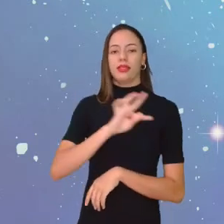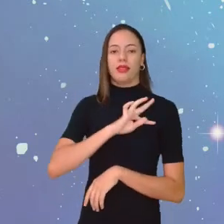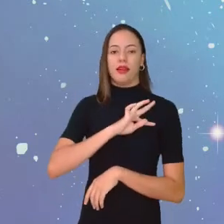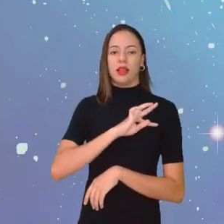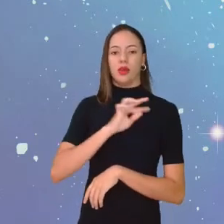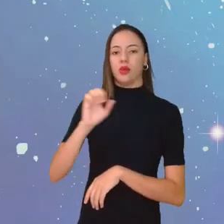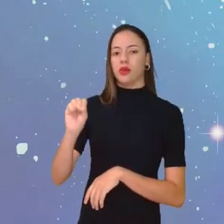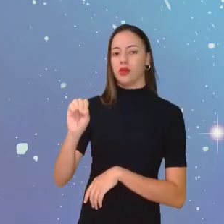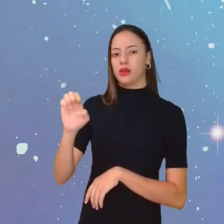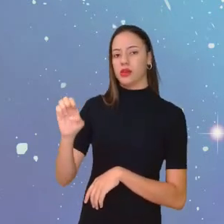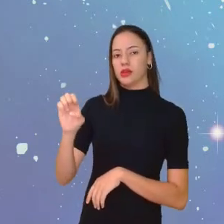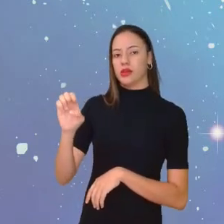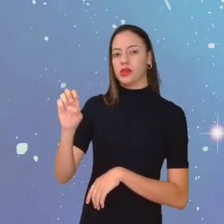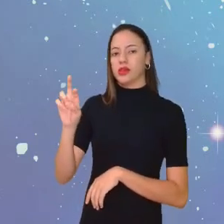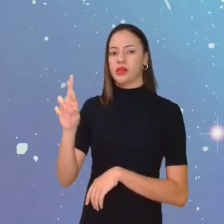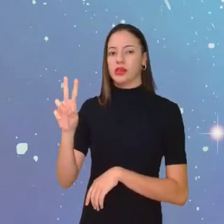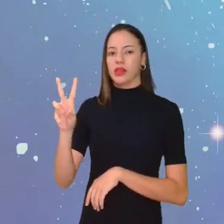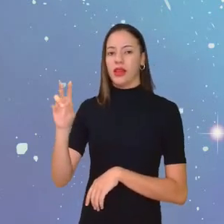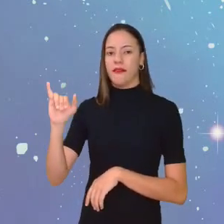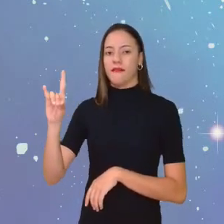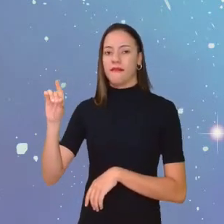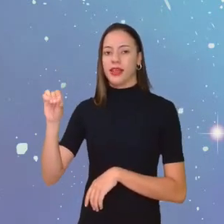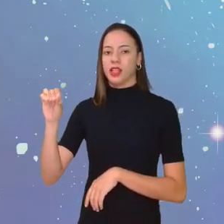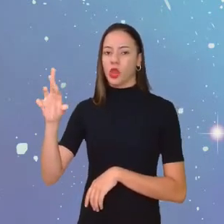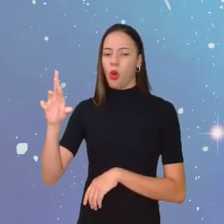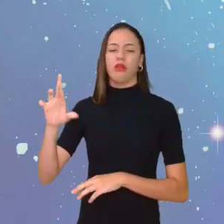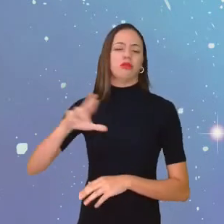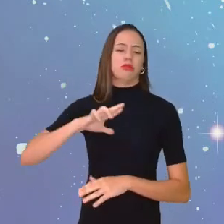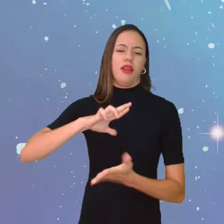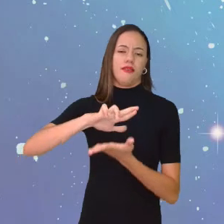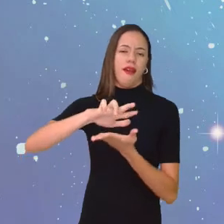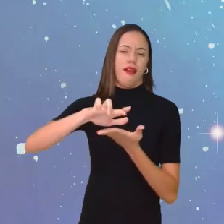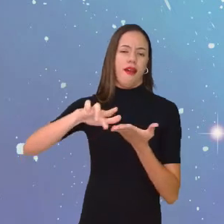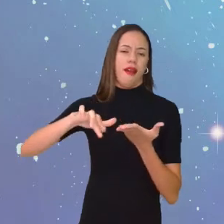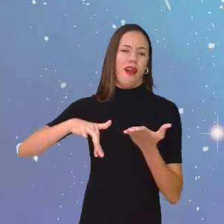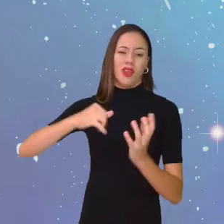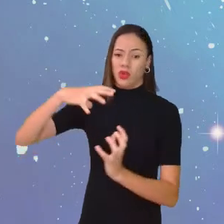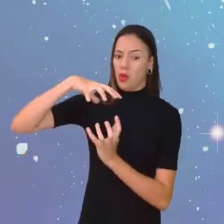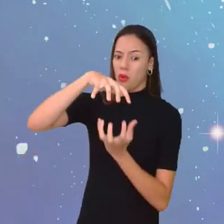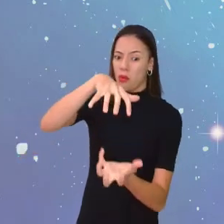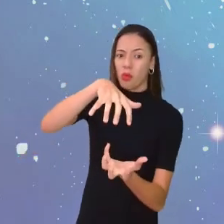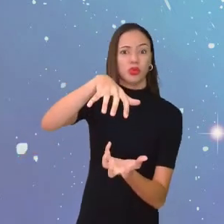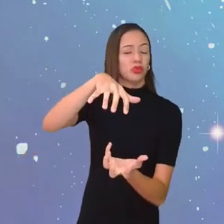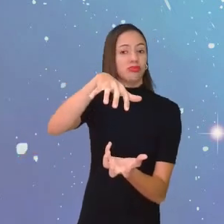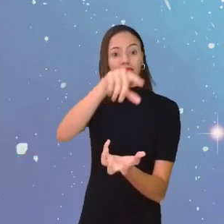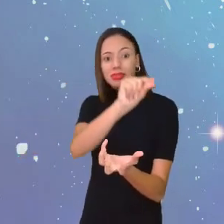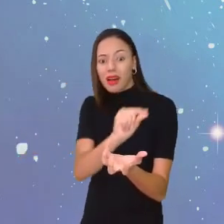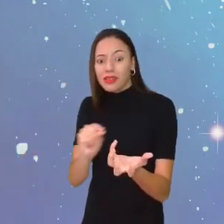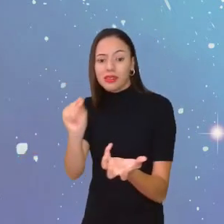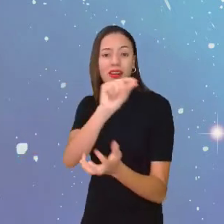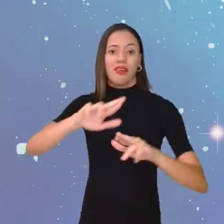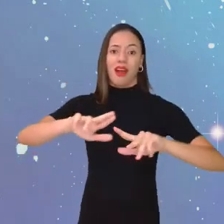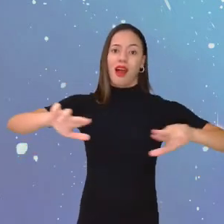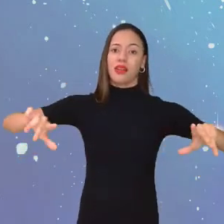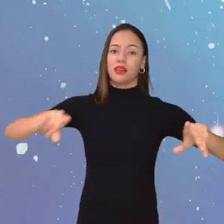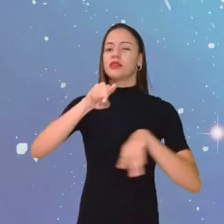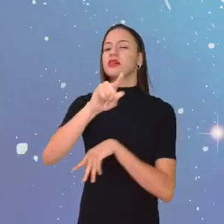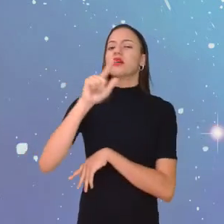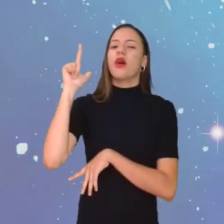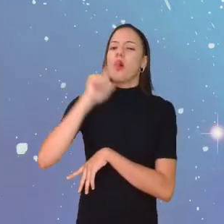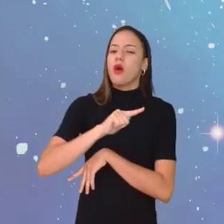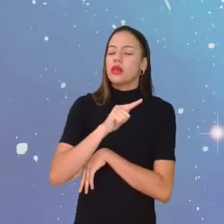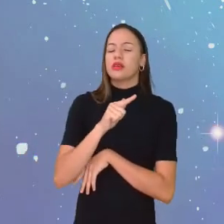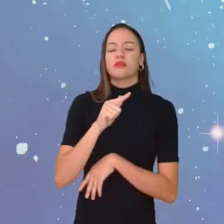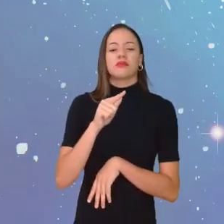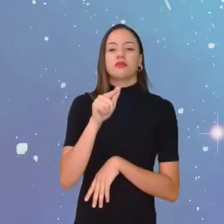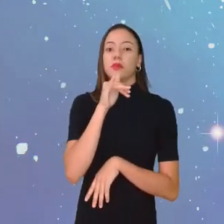né? Então, são vários servidores aí espalhados, né? Pelo mundo todo, praticamente assim, de modo que você consegue, no